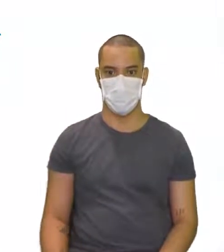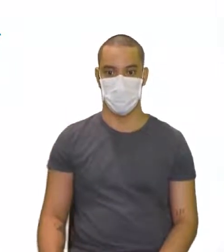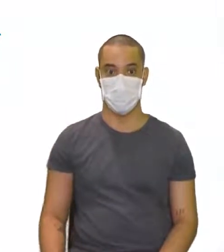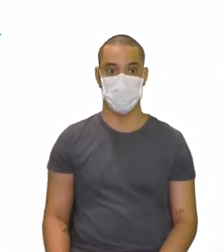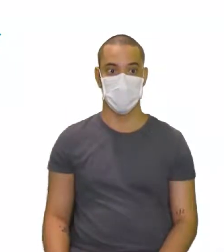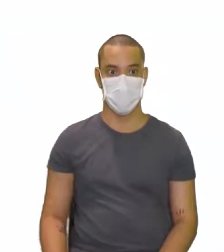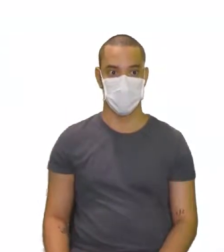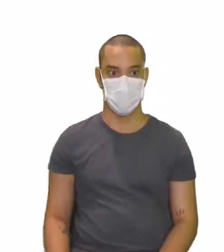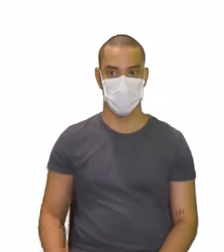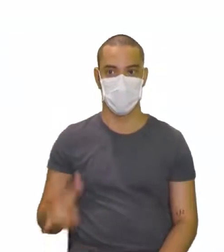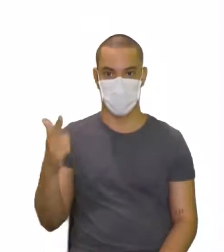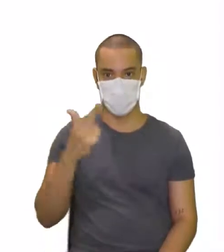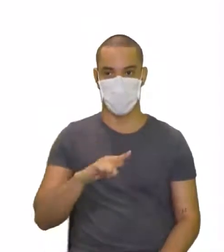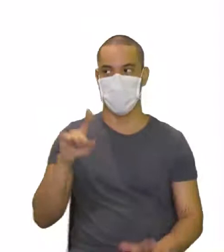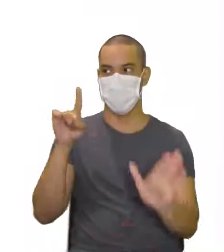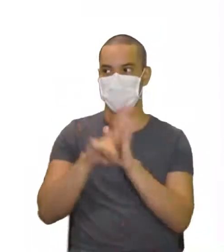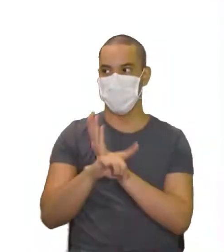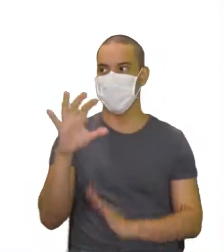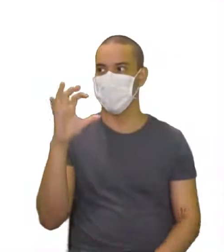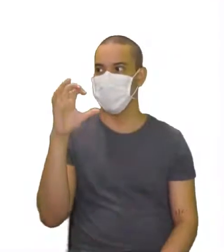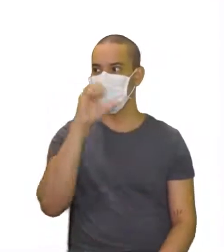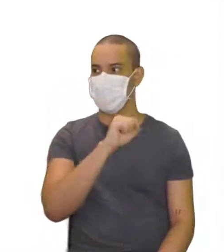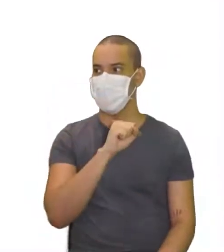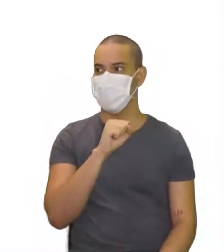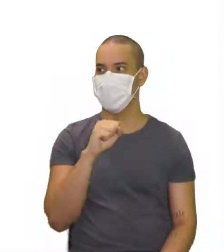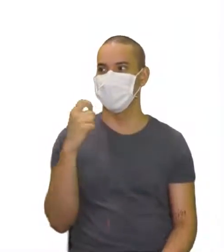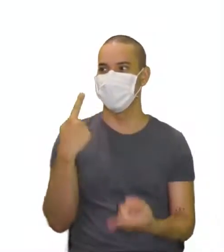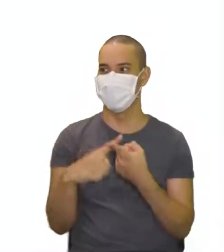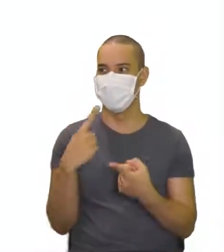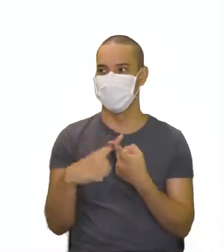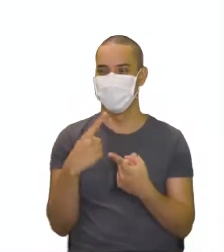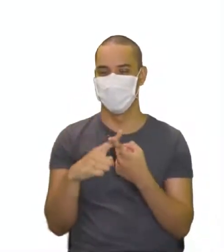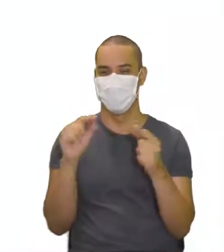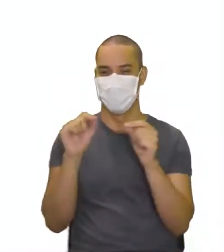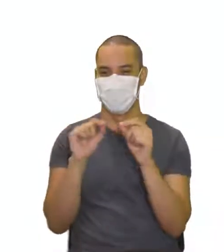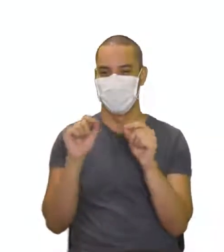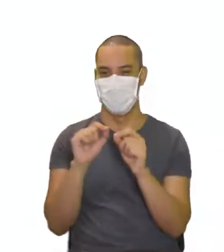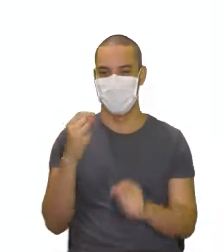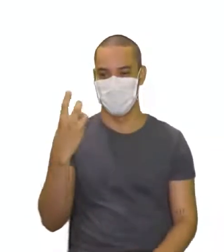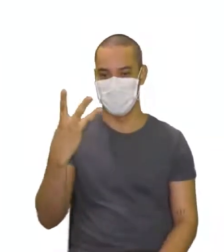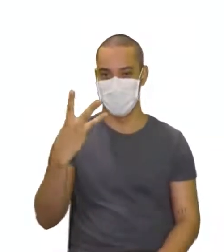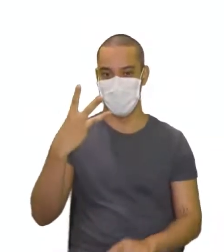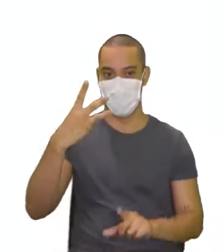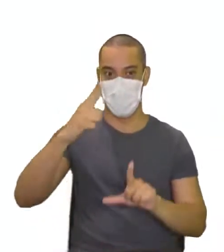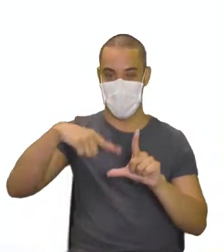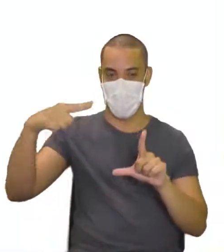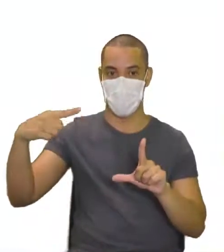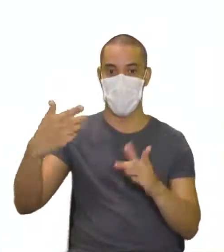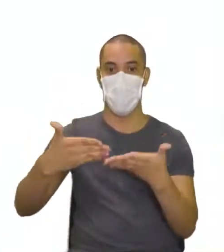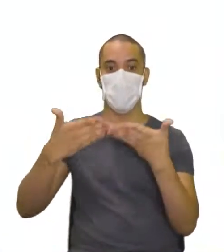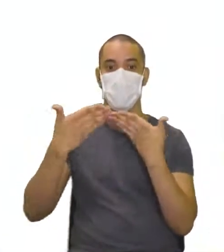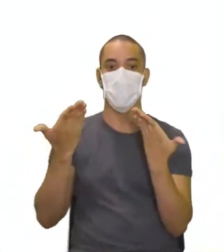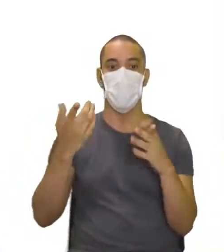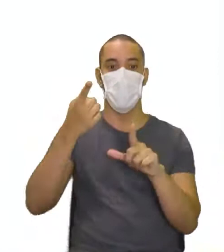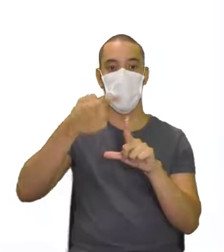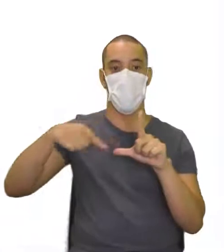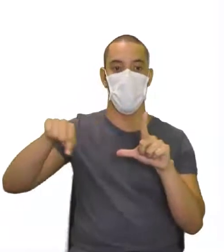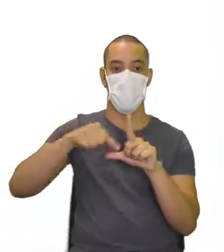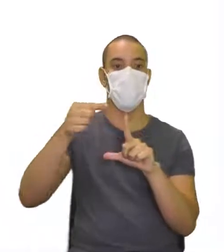pessoal, vamos para mais uma questãozinha para ver aqui. Ó, eu tenho aqui 3 gráficos e ele está pedindo essas